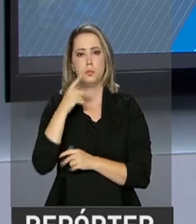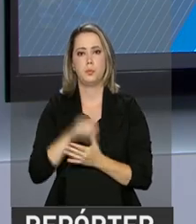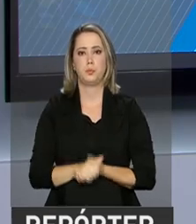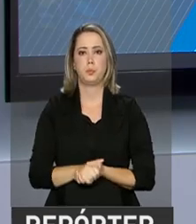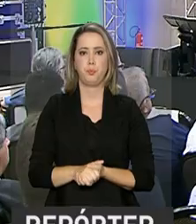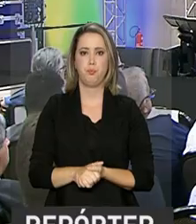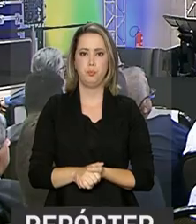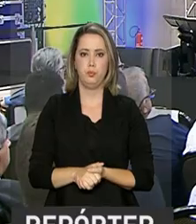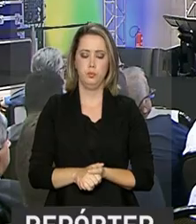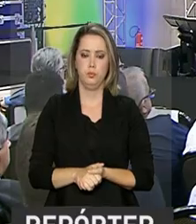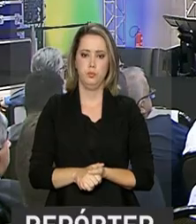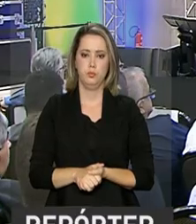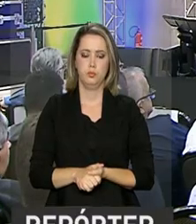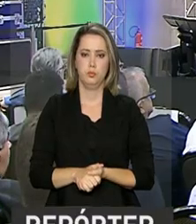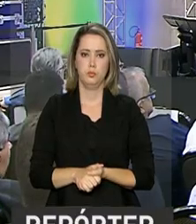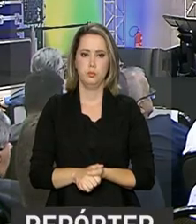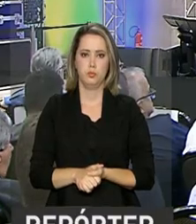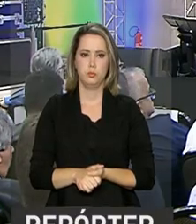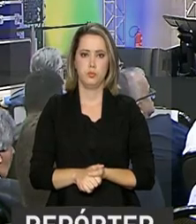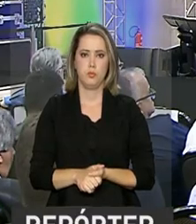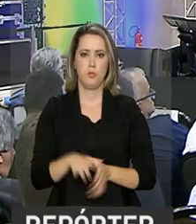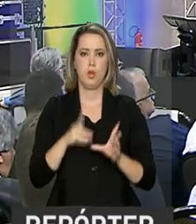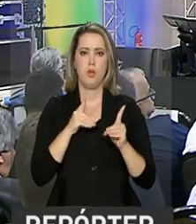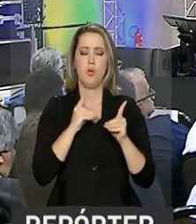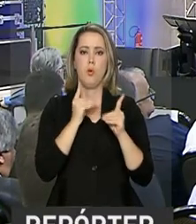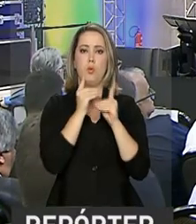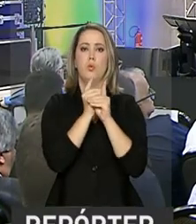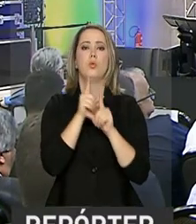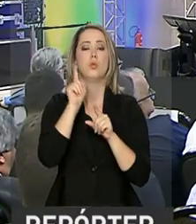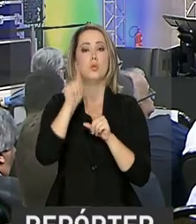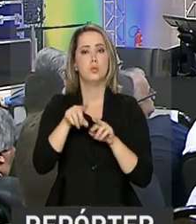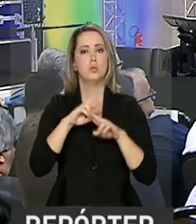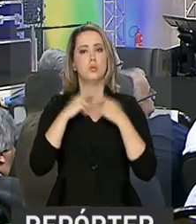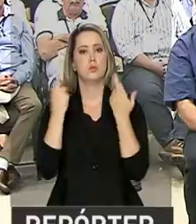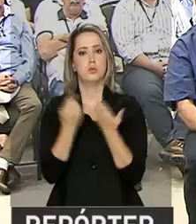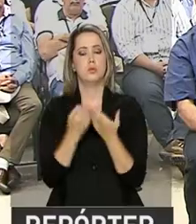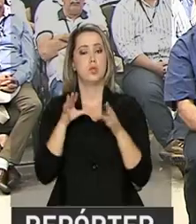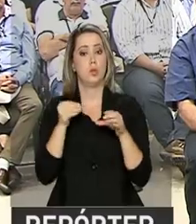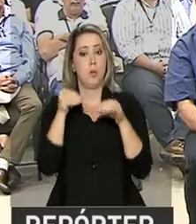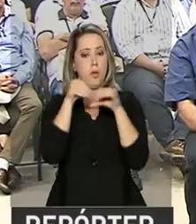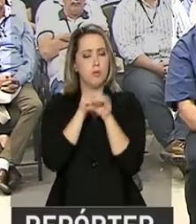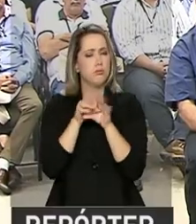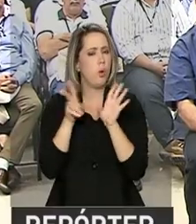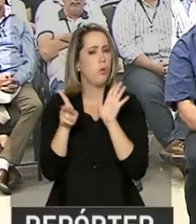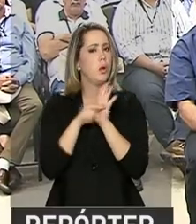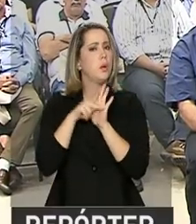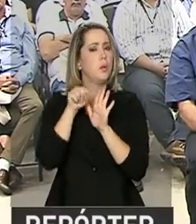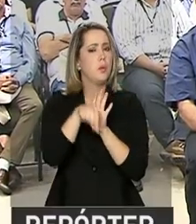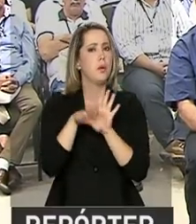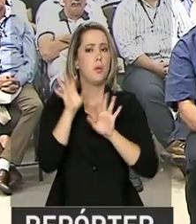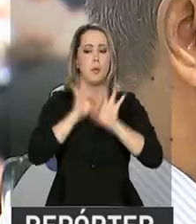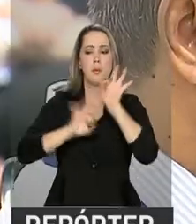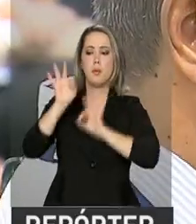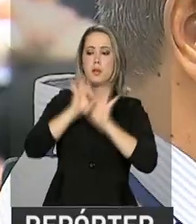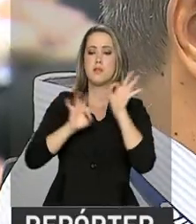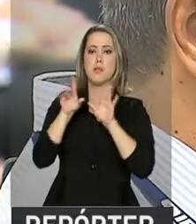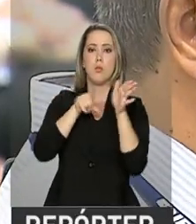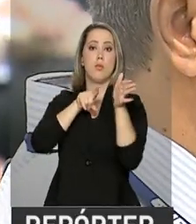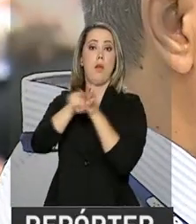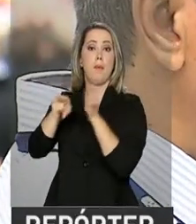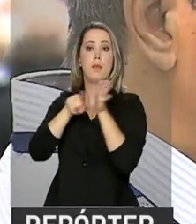públicas. O encontro é uma reunião interna de preparação para o Censo